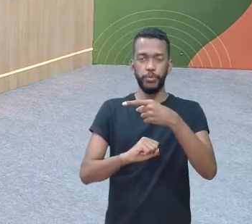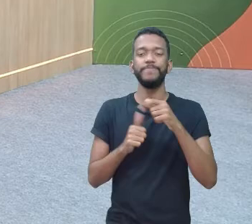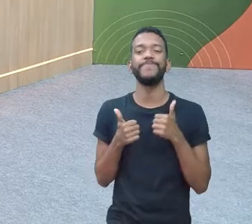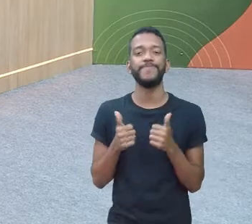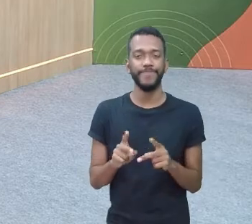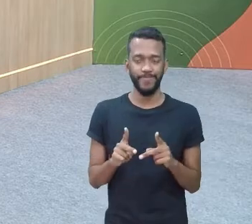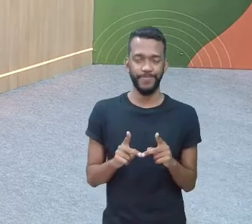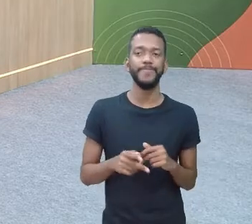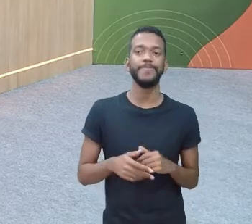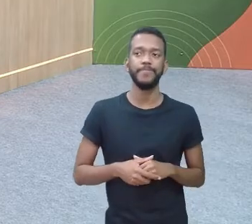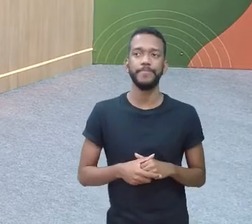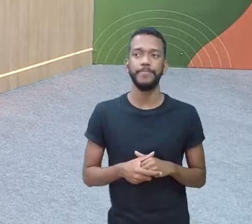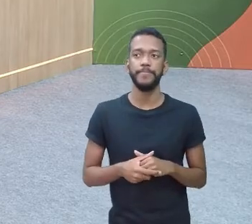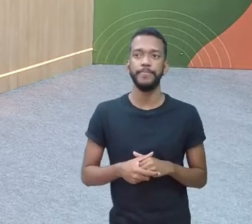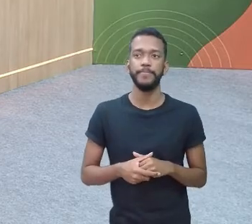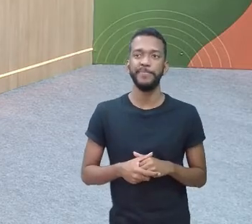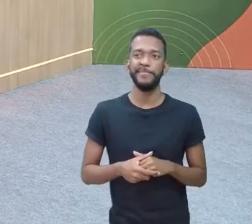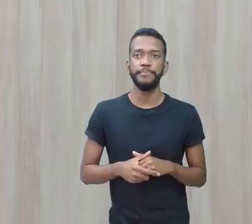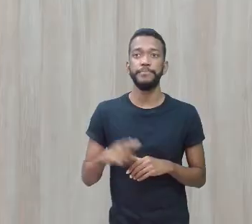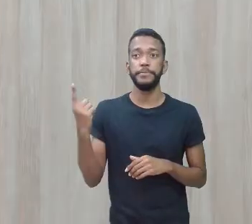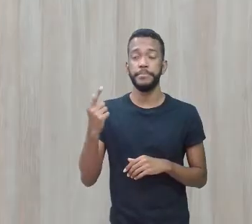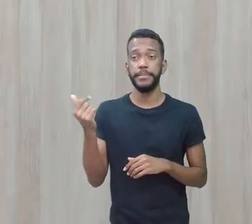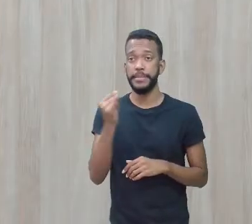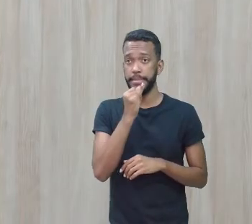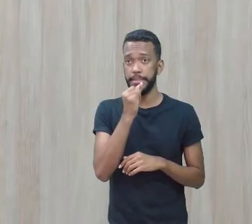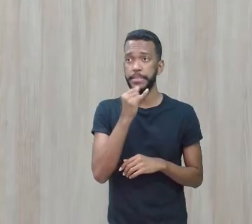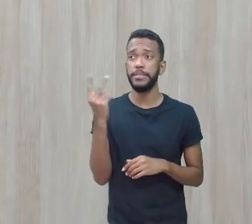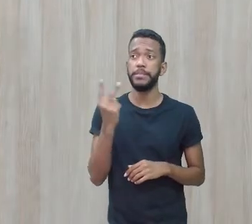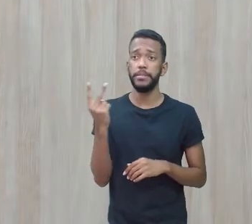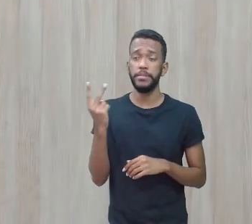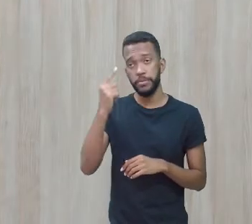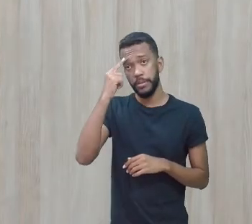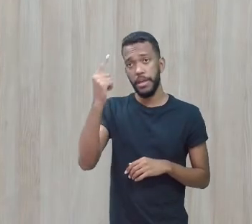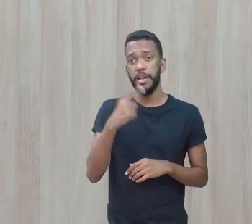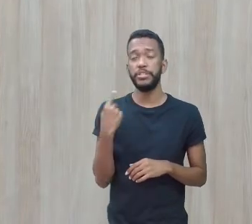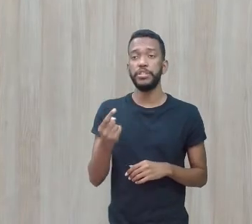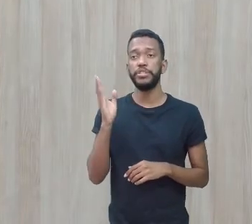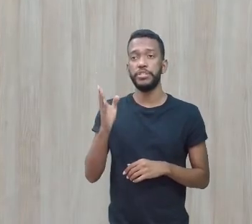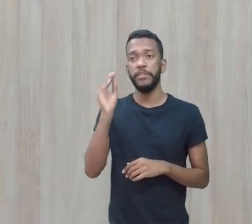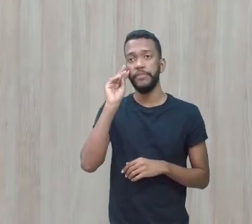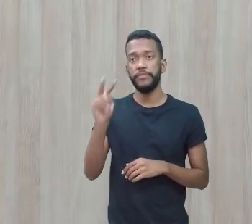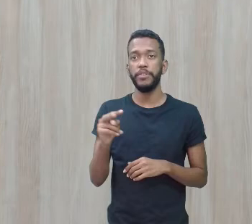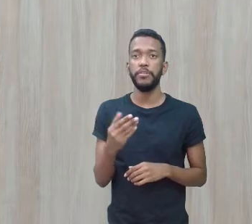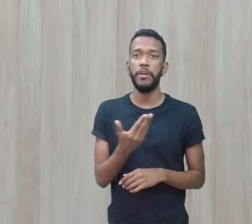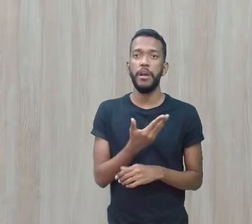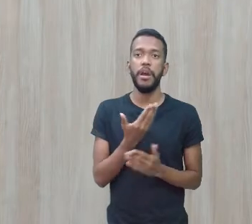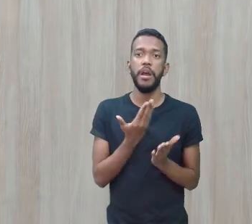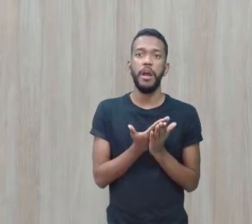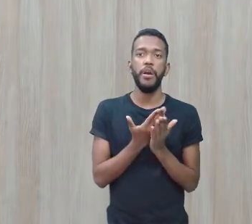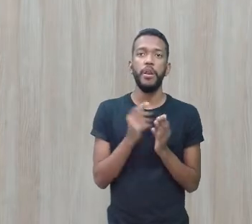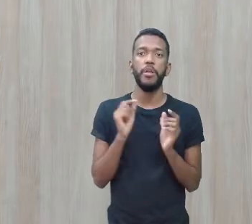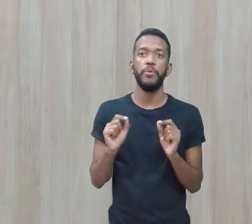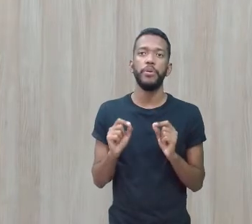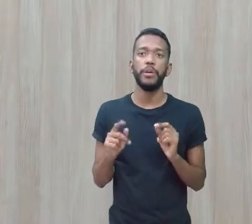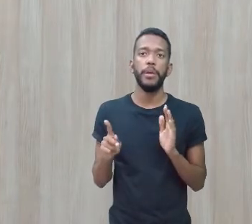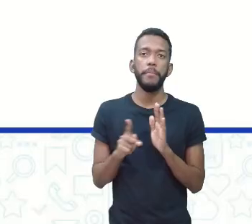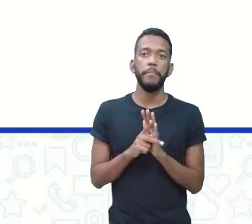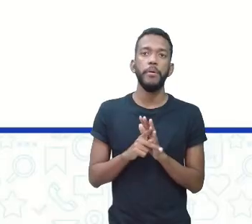beleza? Primeiro exemplo. A segunda ideia que a gente viu nessa aula daqui foi a relação